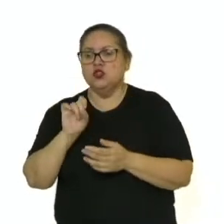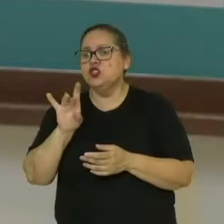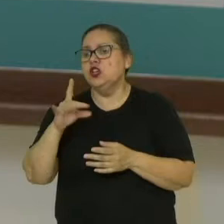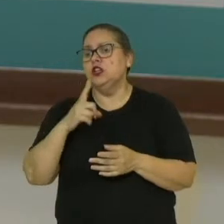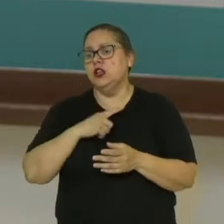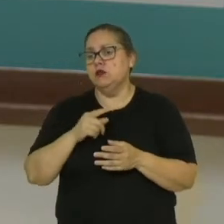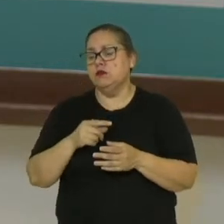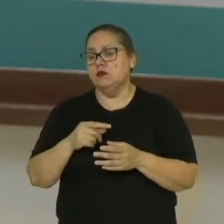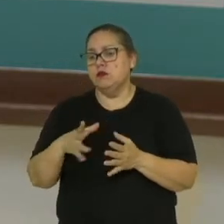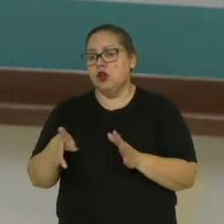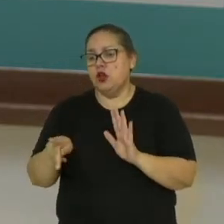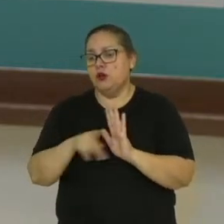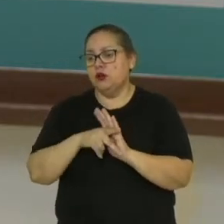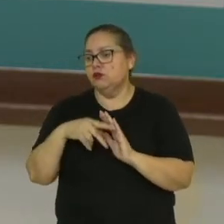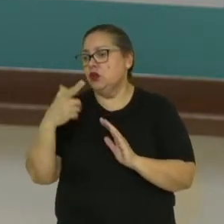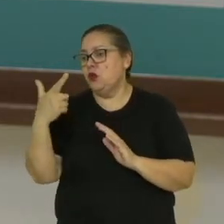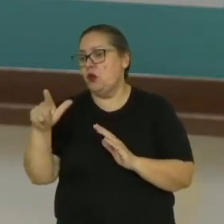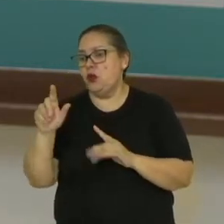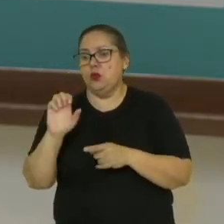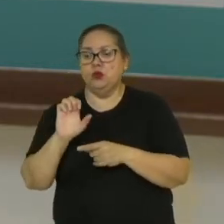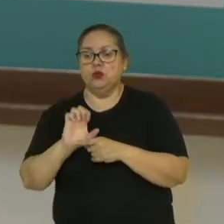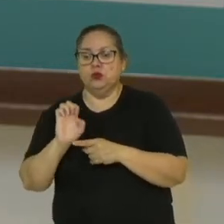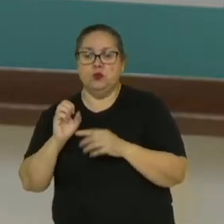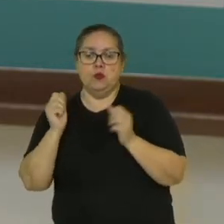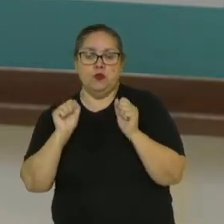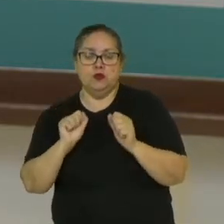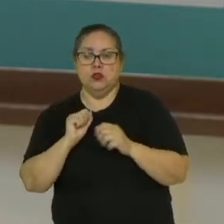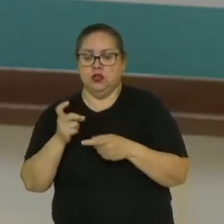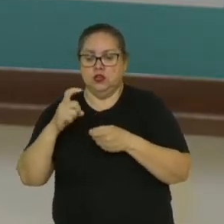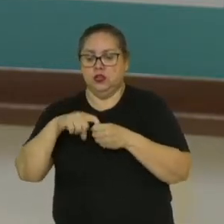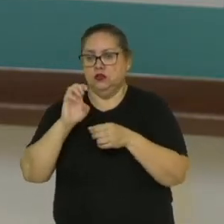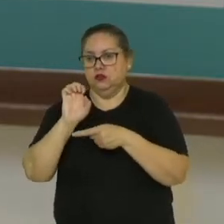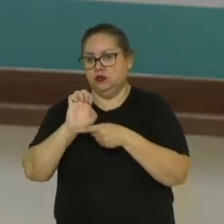tem um monopólio. Não existe mais outras formas de poder, de